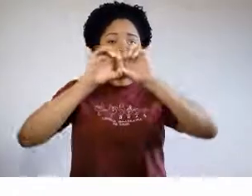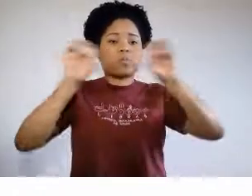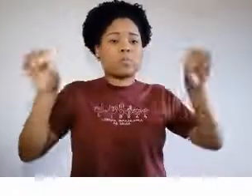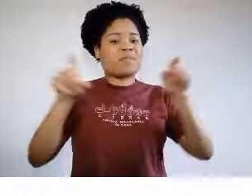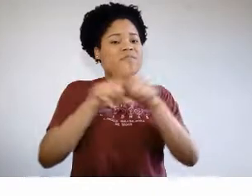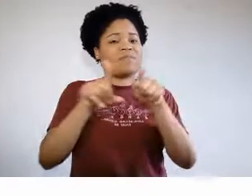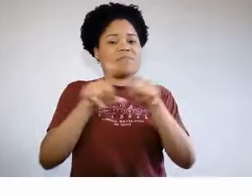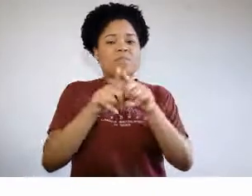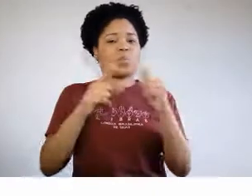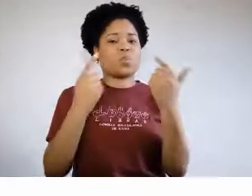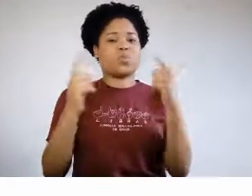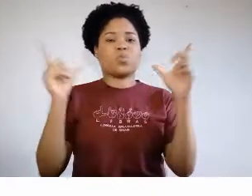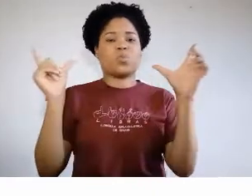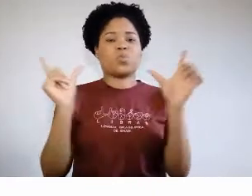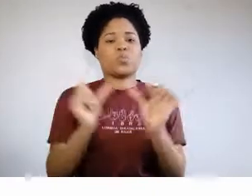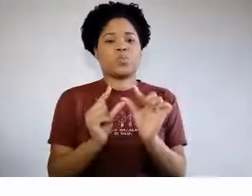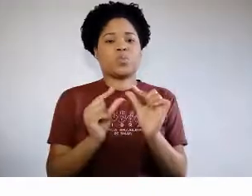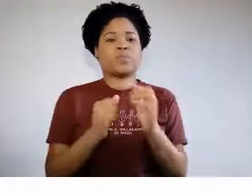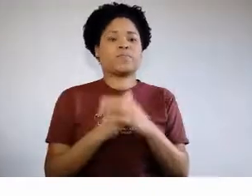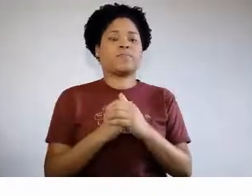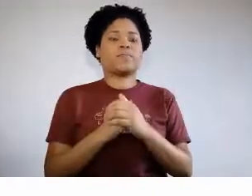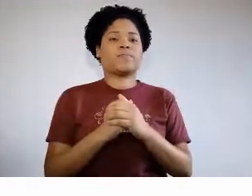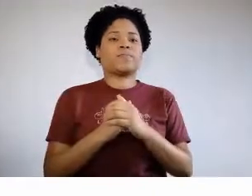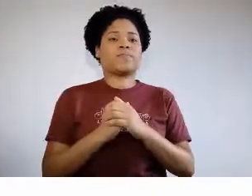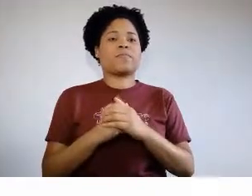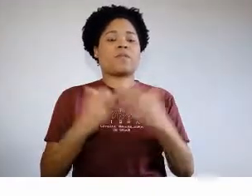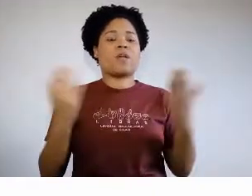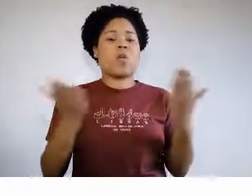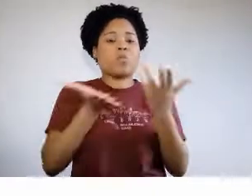hoje esse cabo também já caiu no desuso, tá?